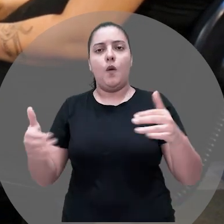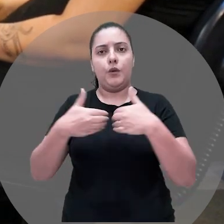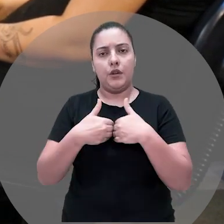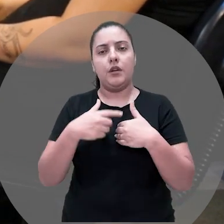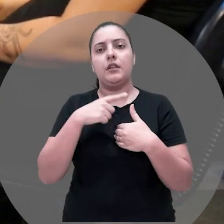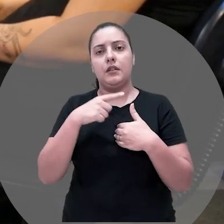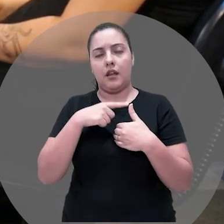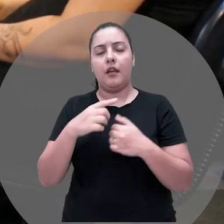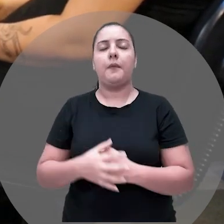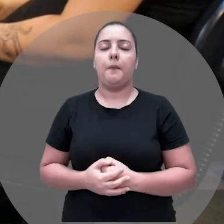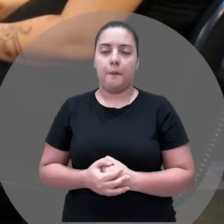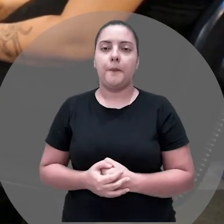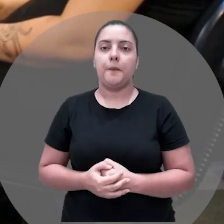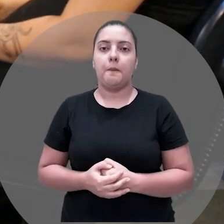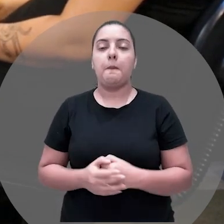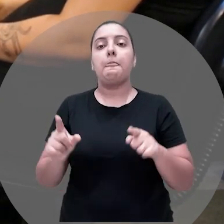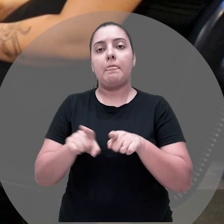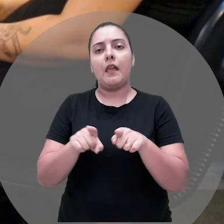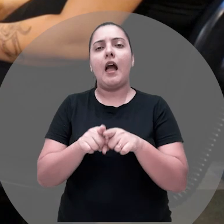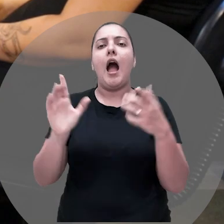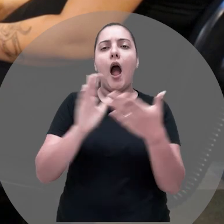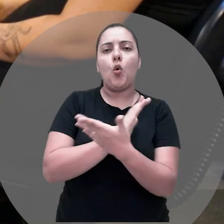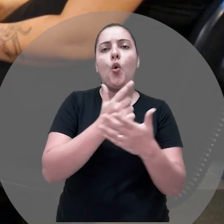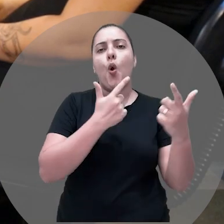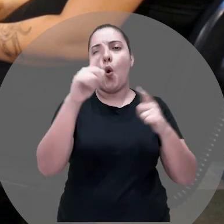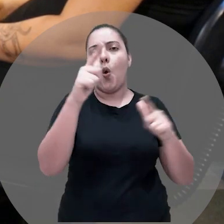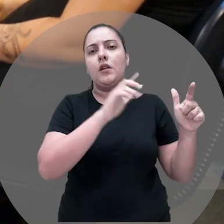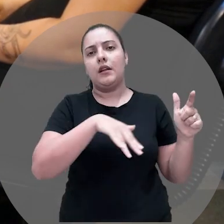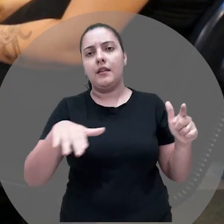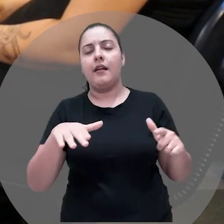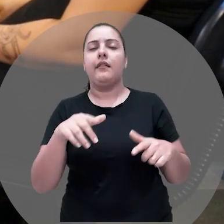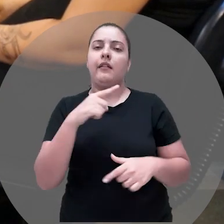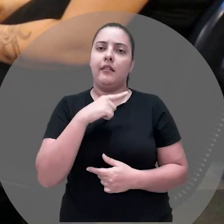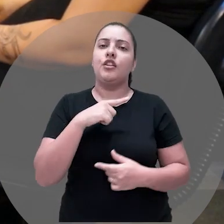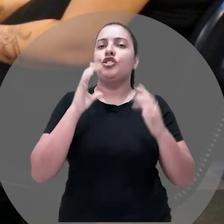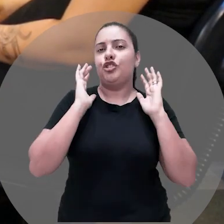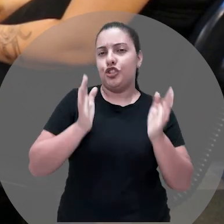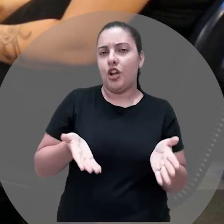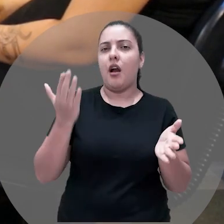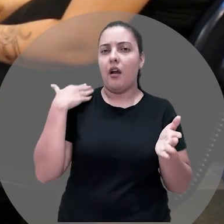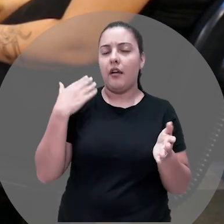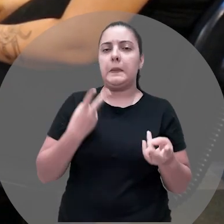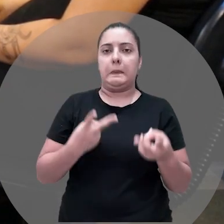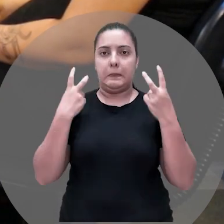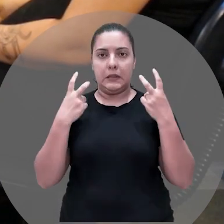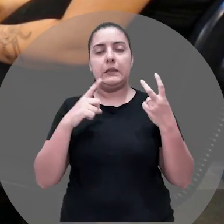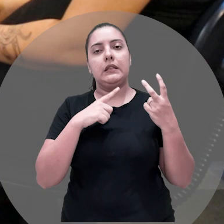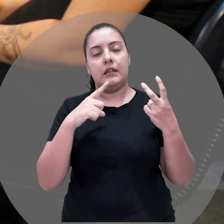tem suas crianças com terra e algumas outras crianças também aqui do território que a gente já